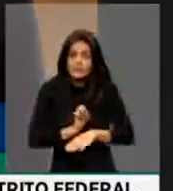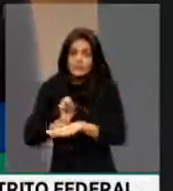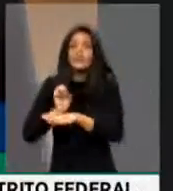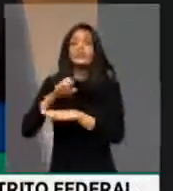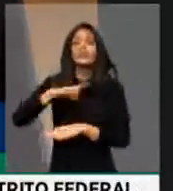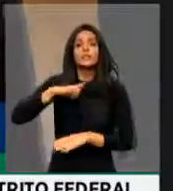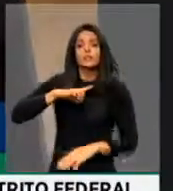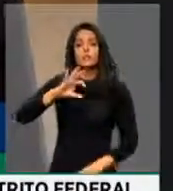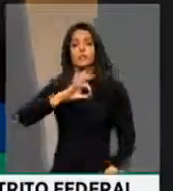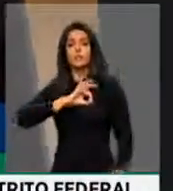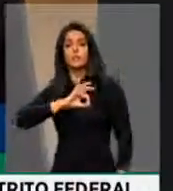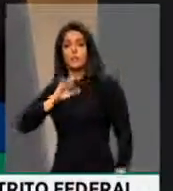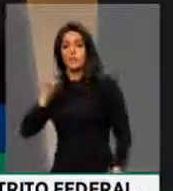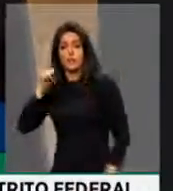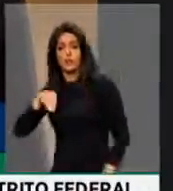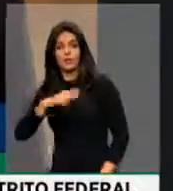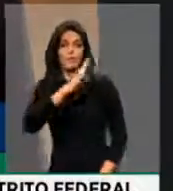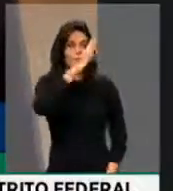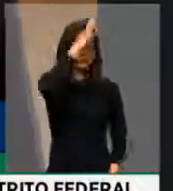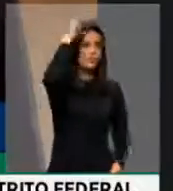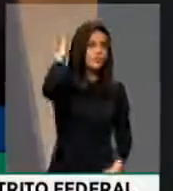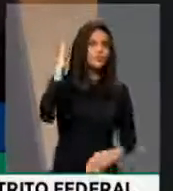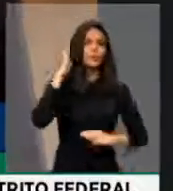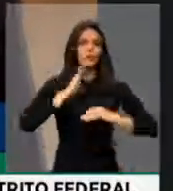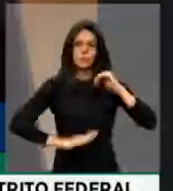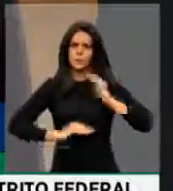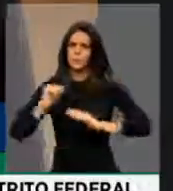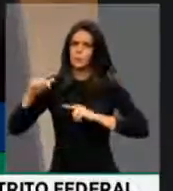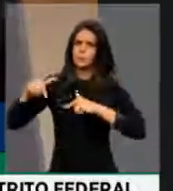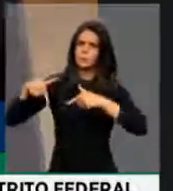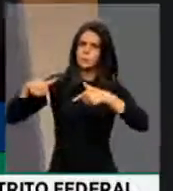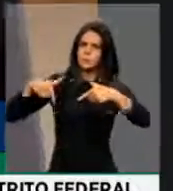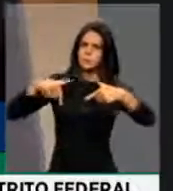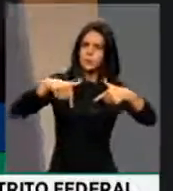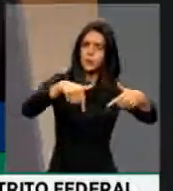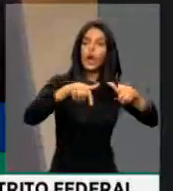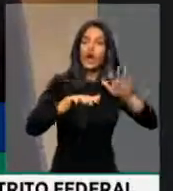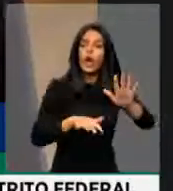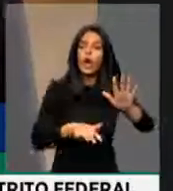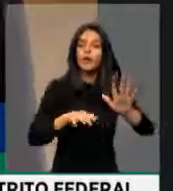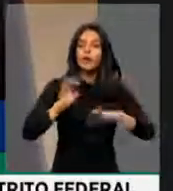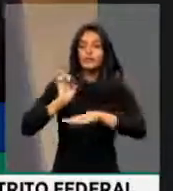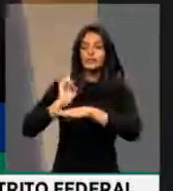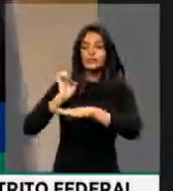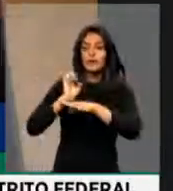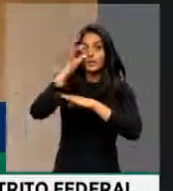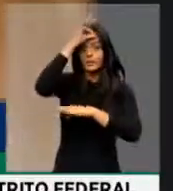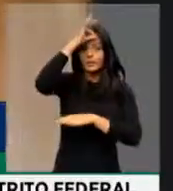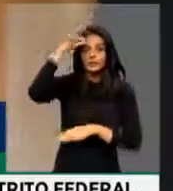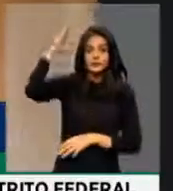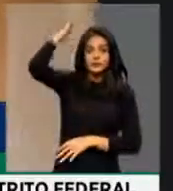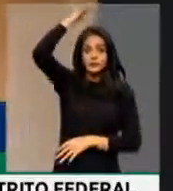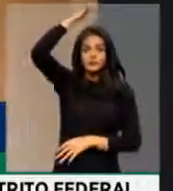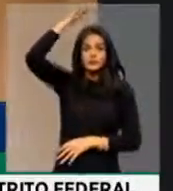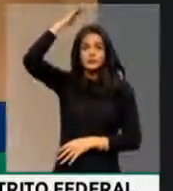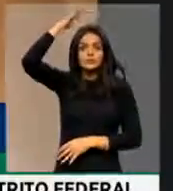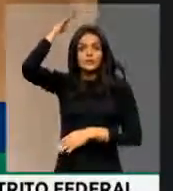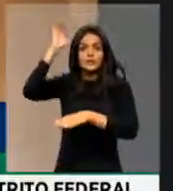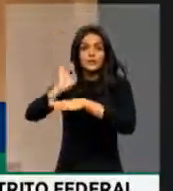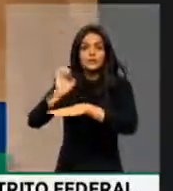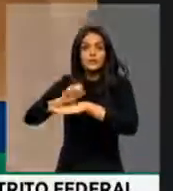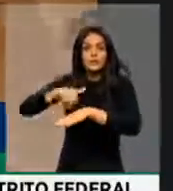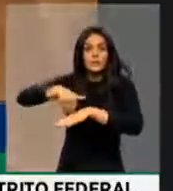temos polícia militar e corpo de bombeiros muito atuantes para vocês terem ideia o meu estado de espírito santo é um dos Estados